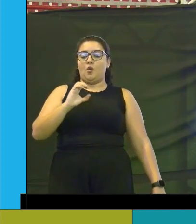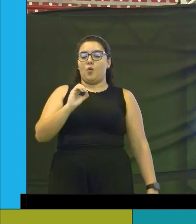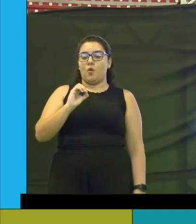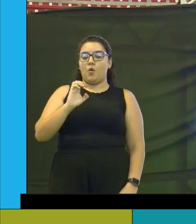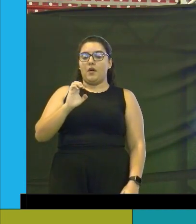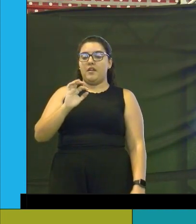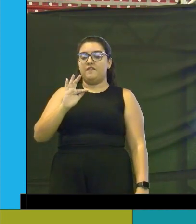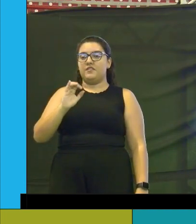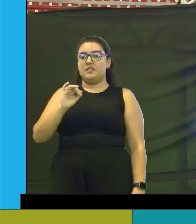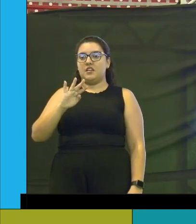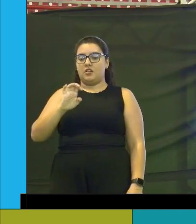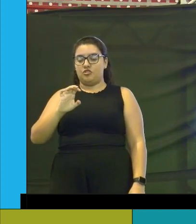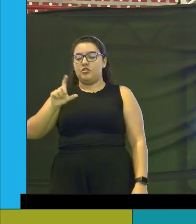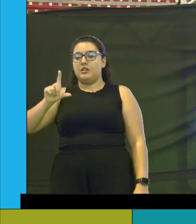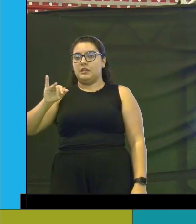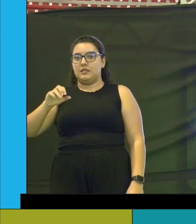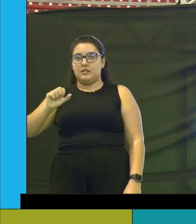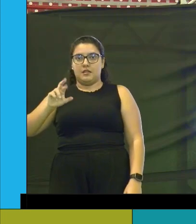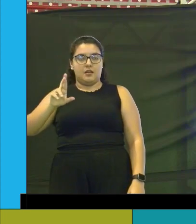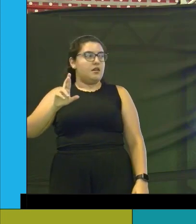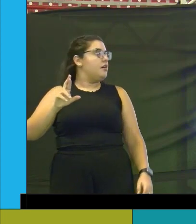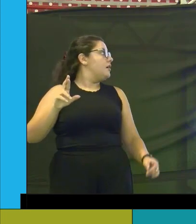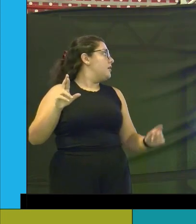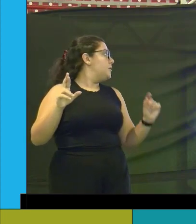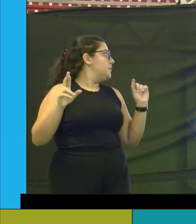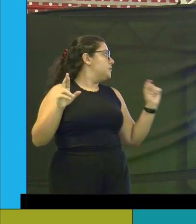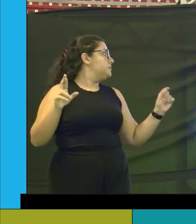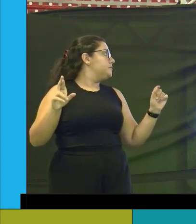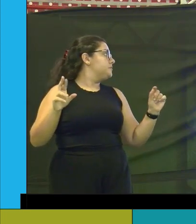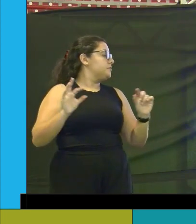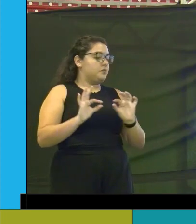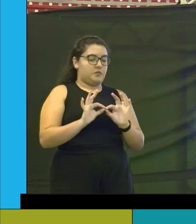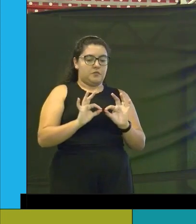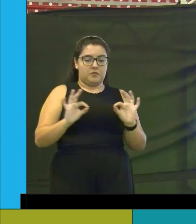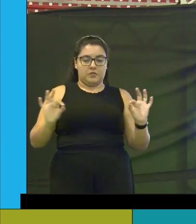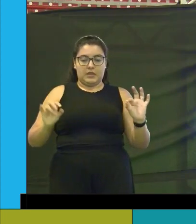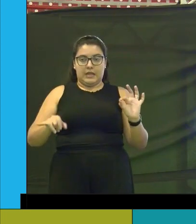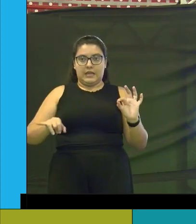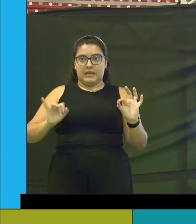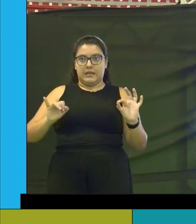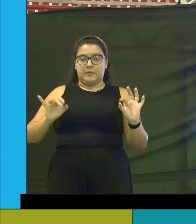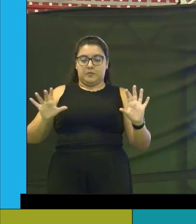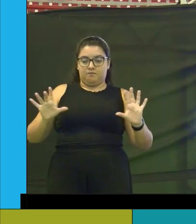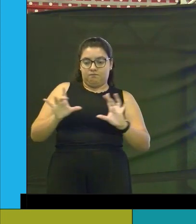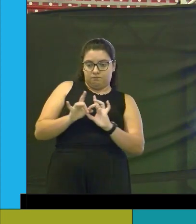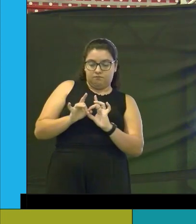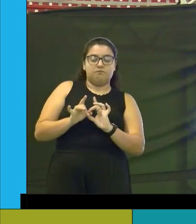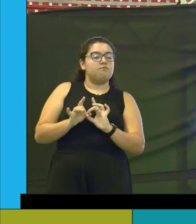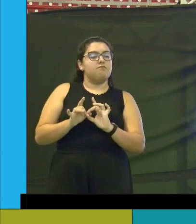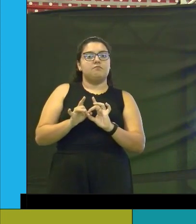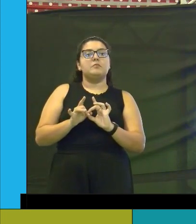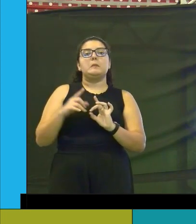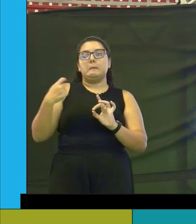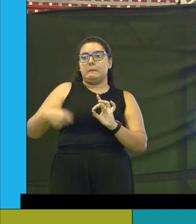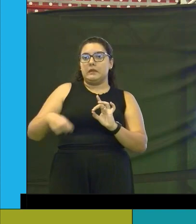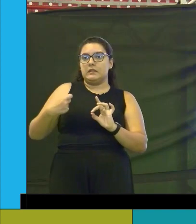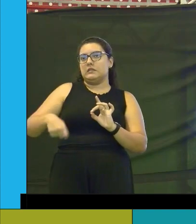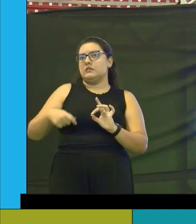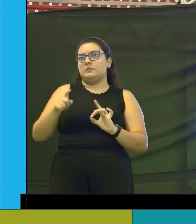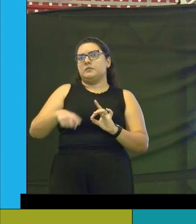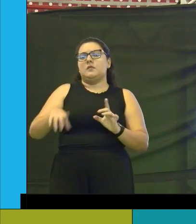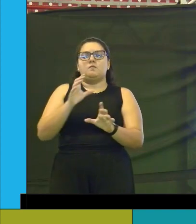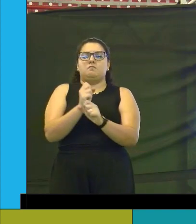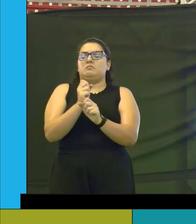coeficiente linear era o ponto em que a reta tocava o eixo Y, que você não precisaria fazer nenhum